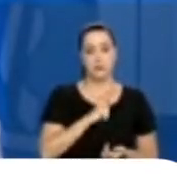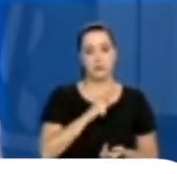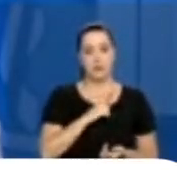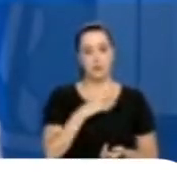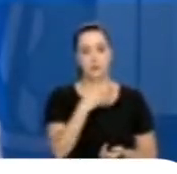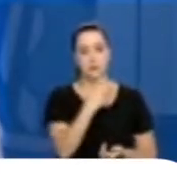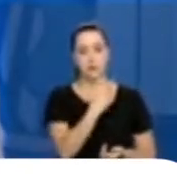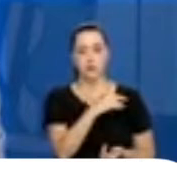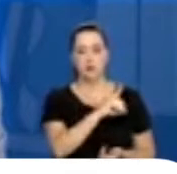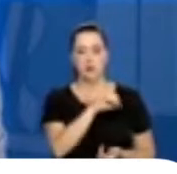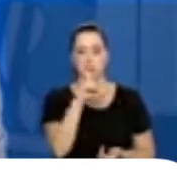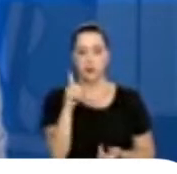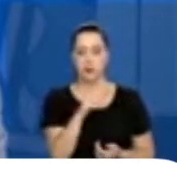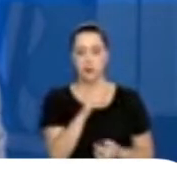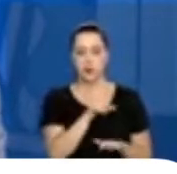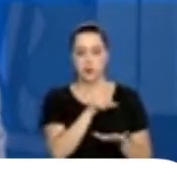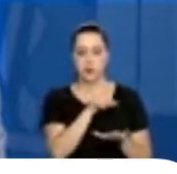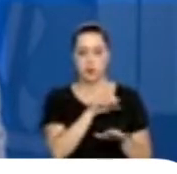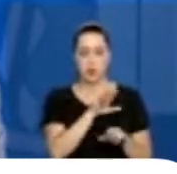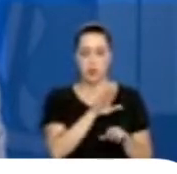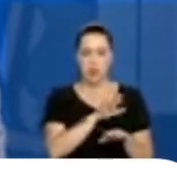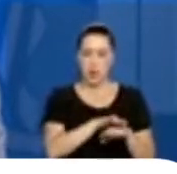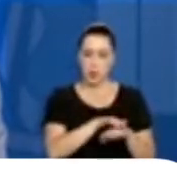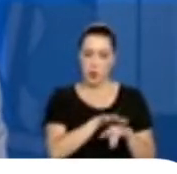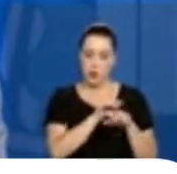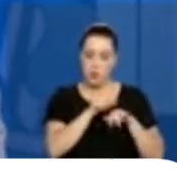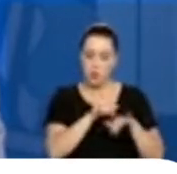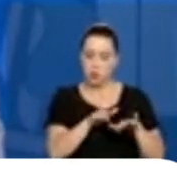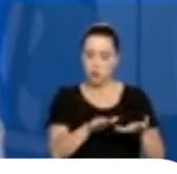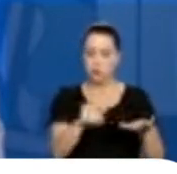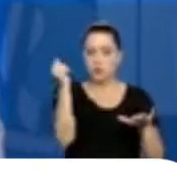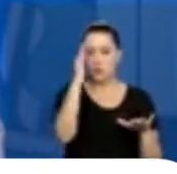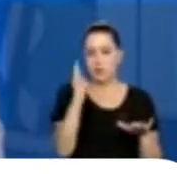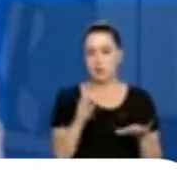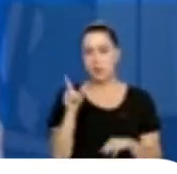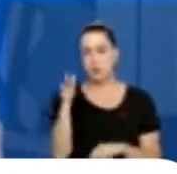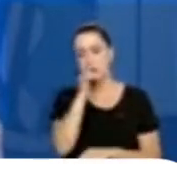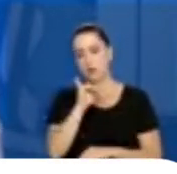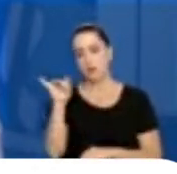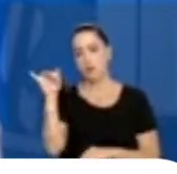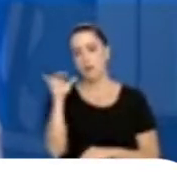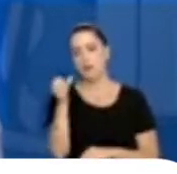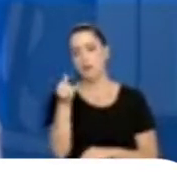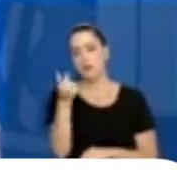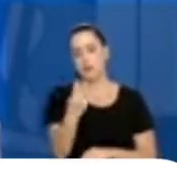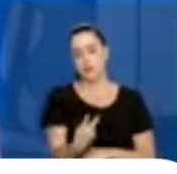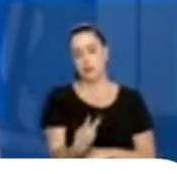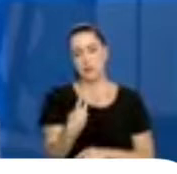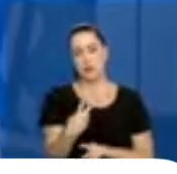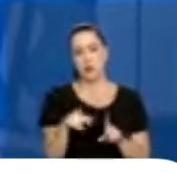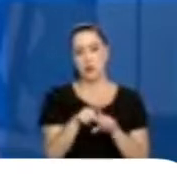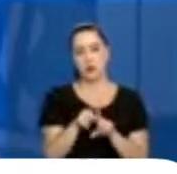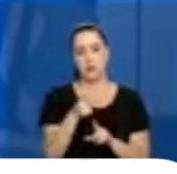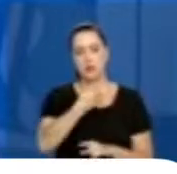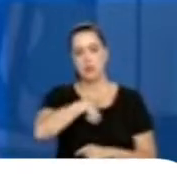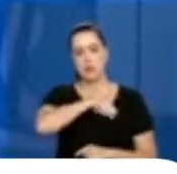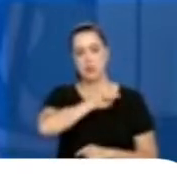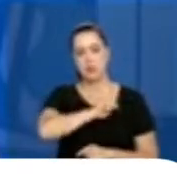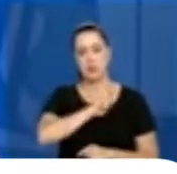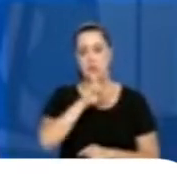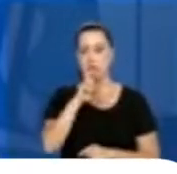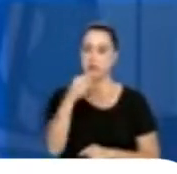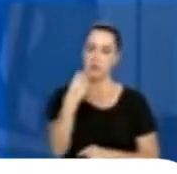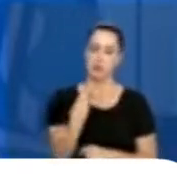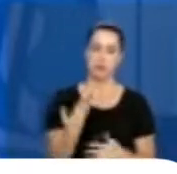dias de curso da doença no Brasil, na Itália são 62, na Alemanha 56 e na Espanha 53.